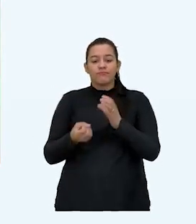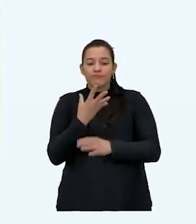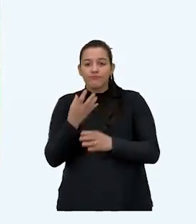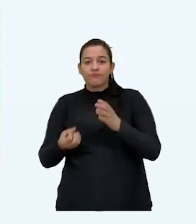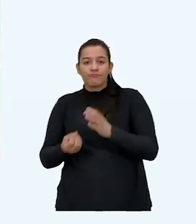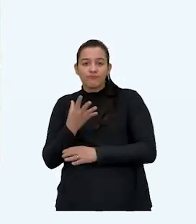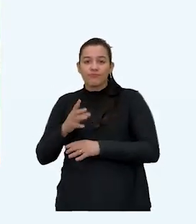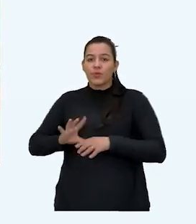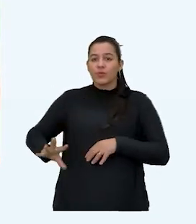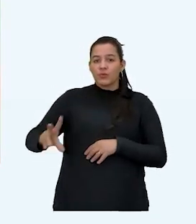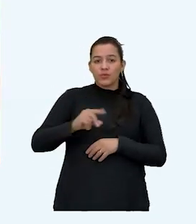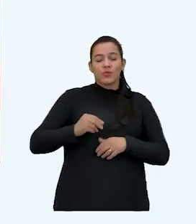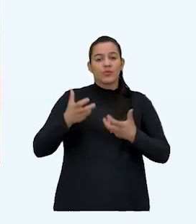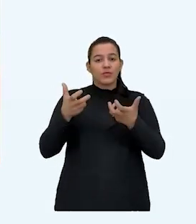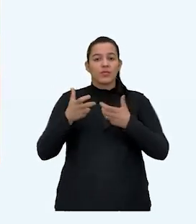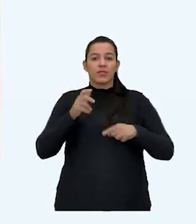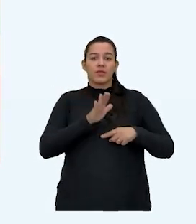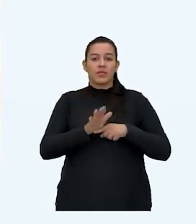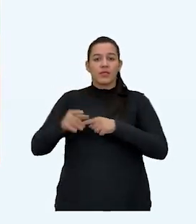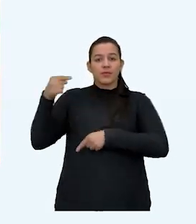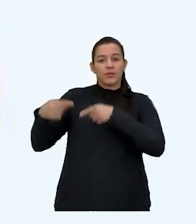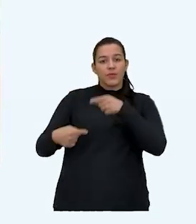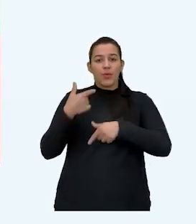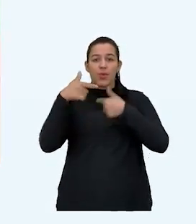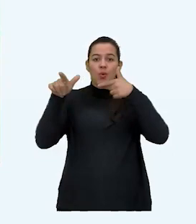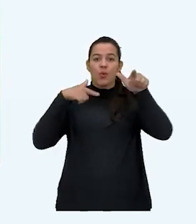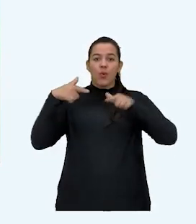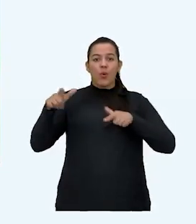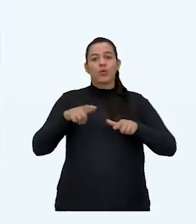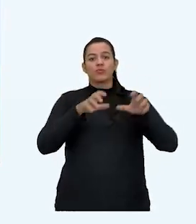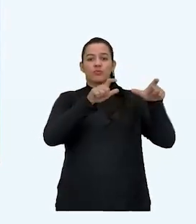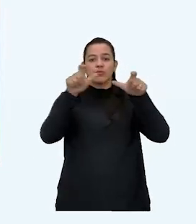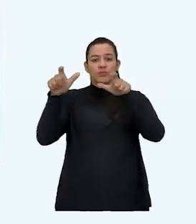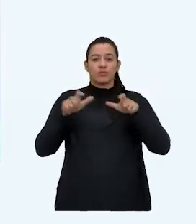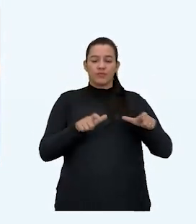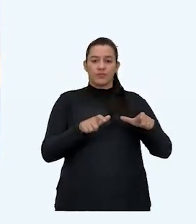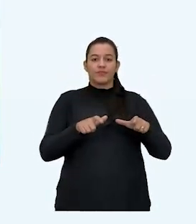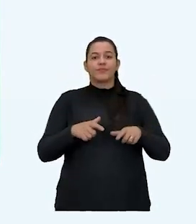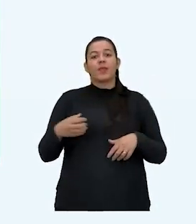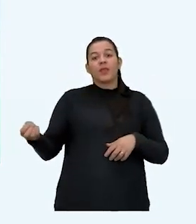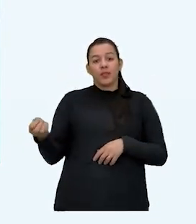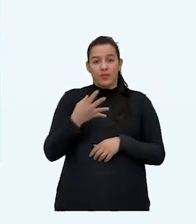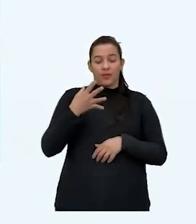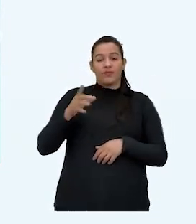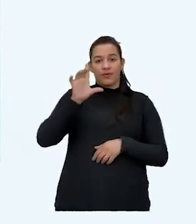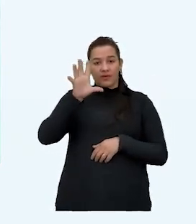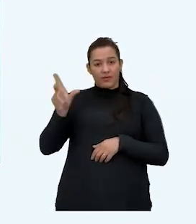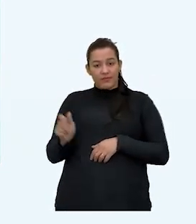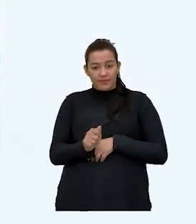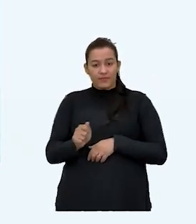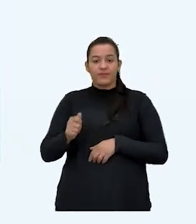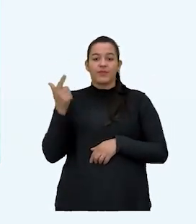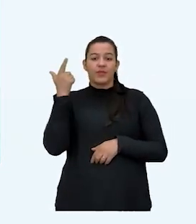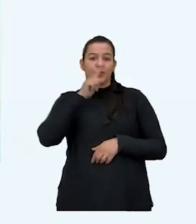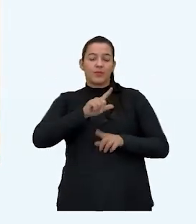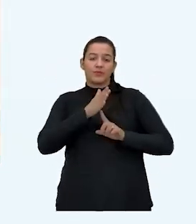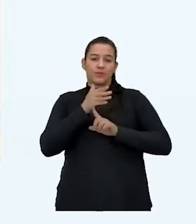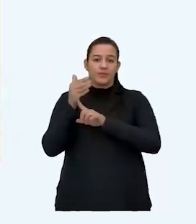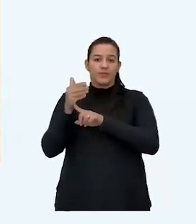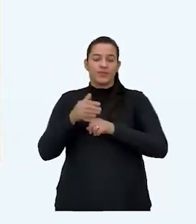soluções que já estão até sendo exportadas para outros continentes. O Nova África está começando